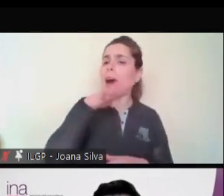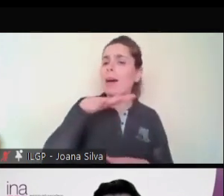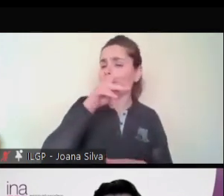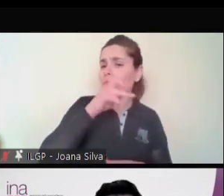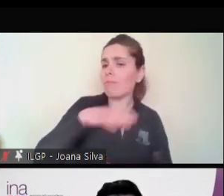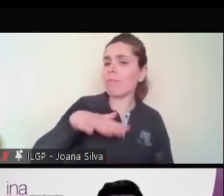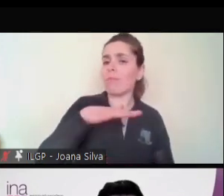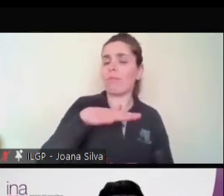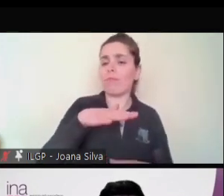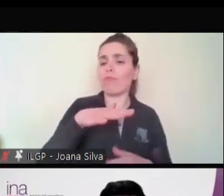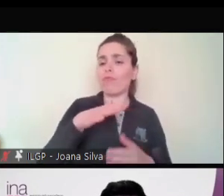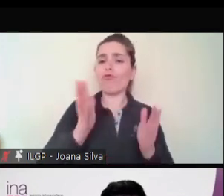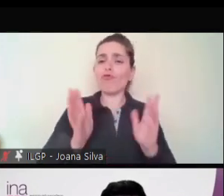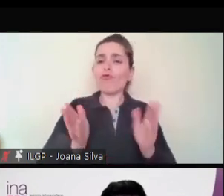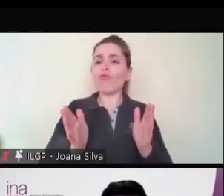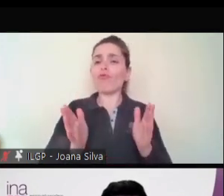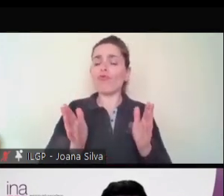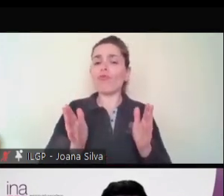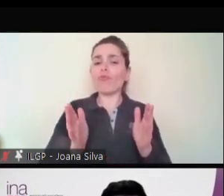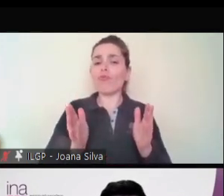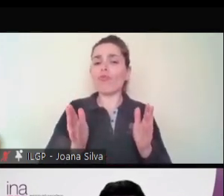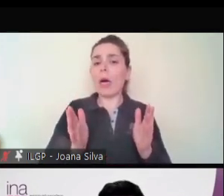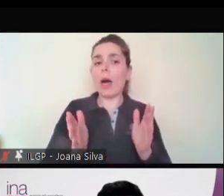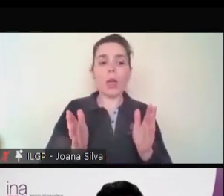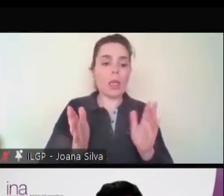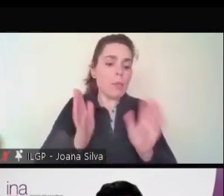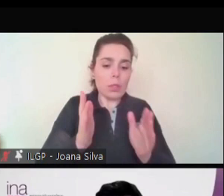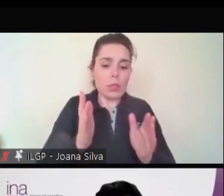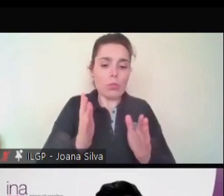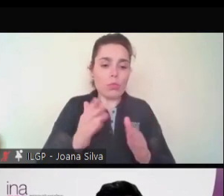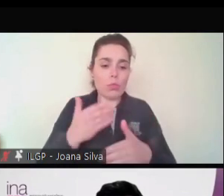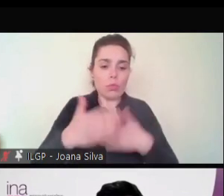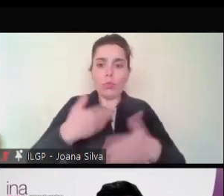que são necessárias trabalhar. E, portanto, há aqui